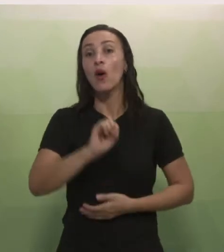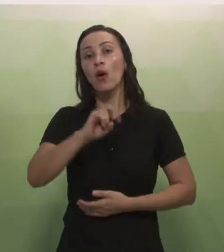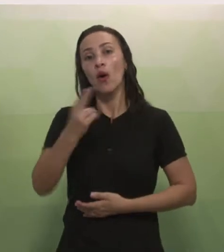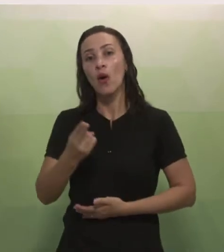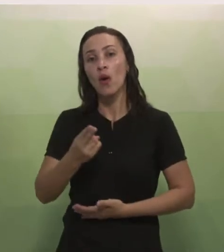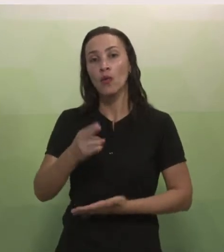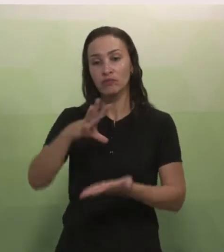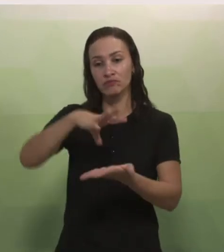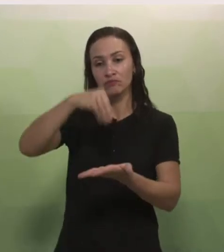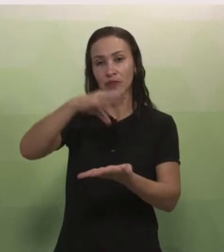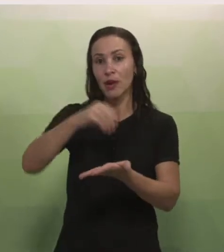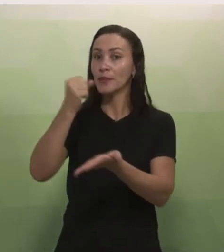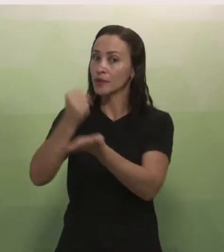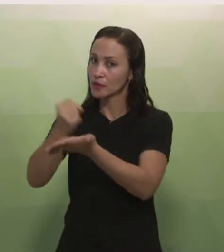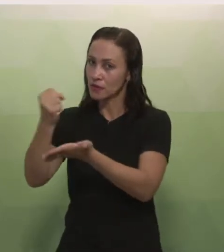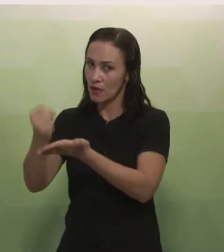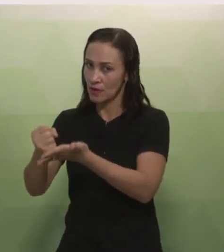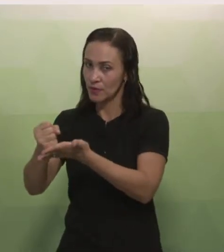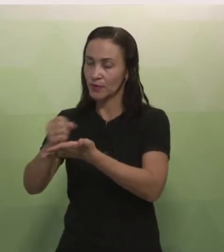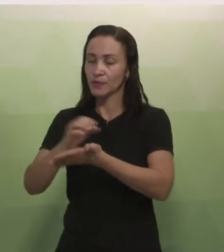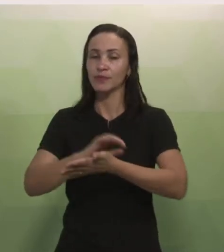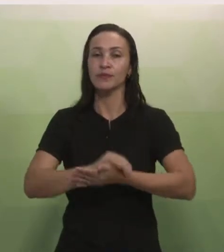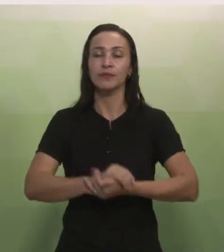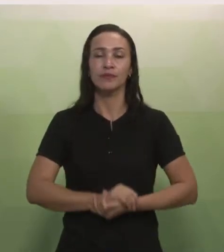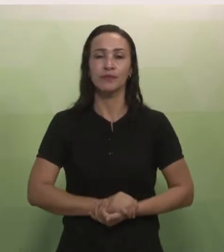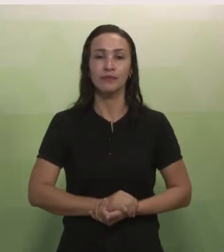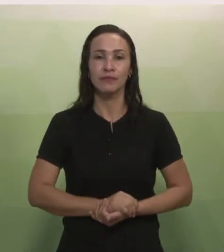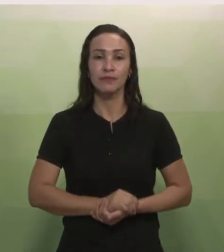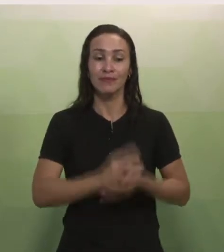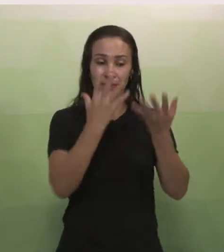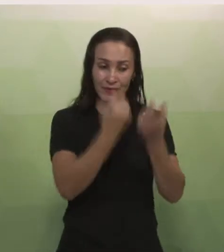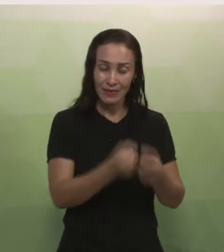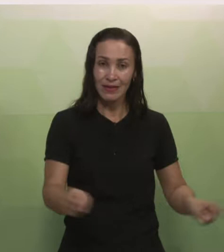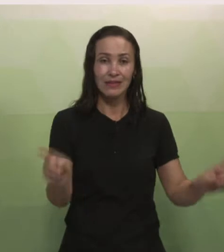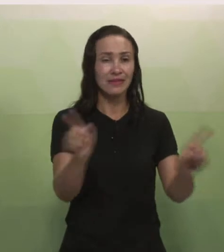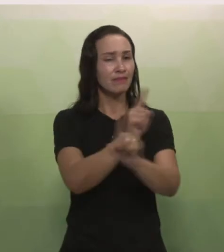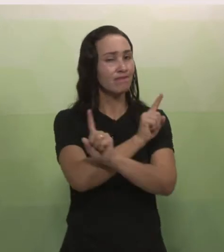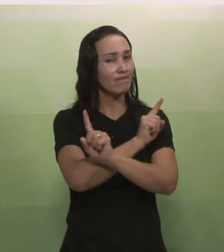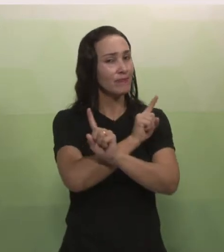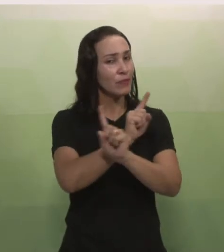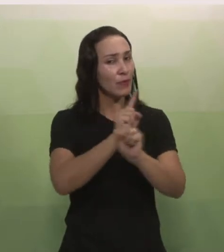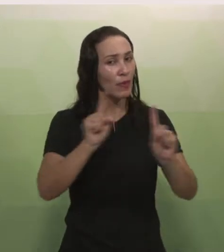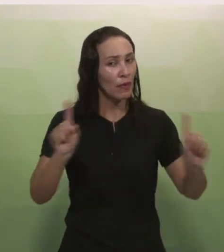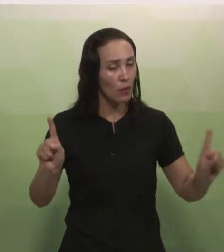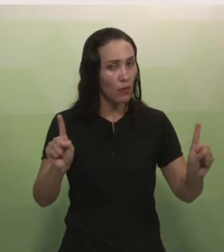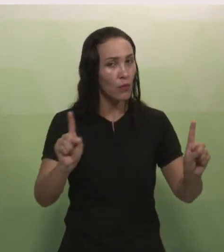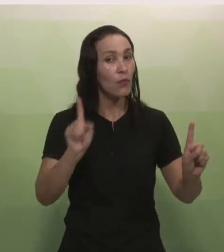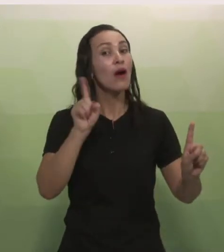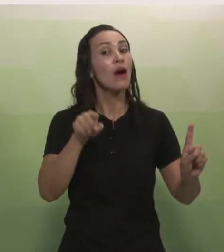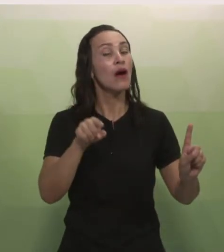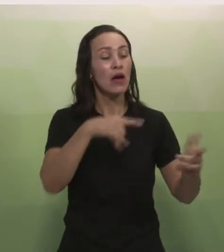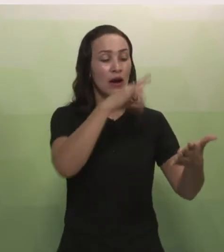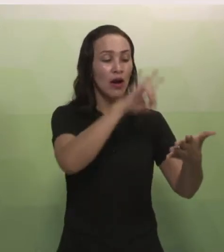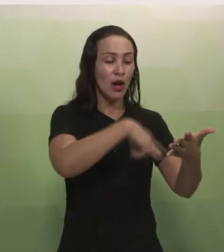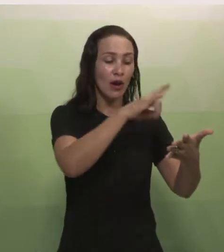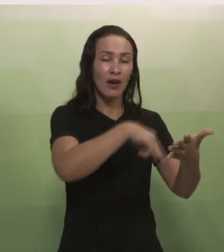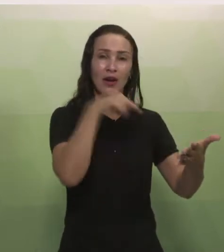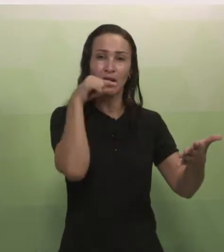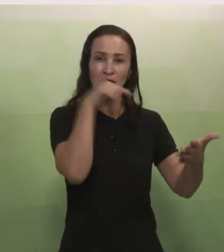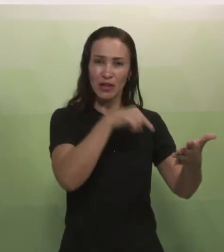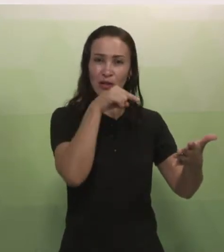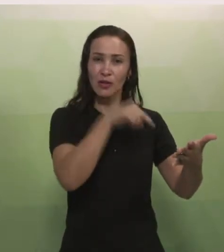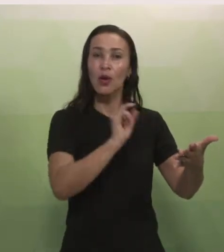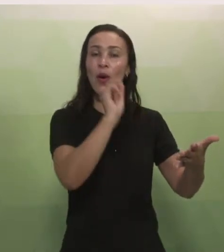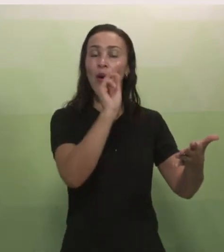cópias autenticadas, né? Não serão aceitos, em hipótese nenhuma, documentos